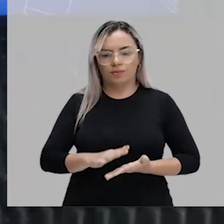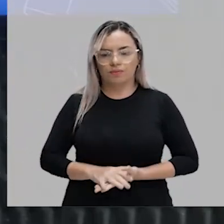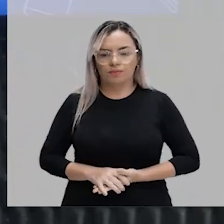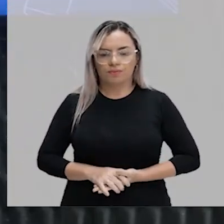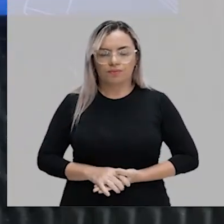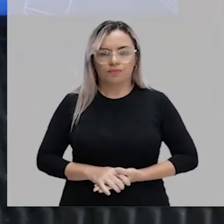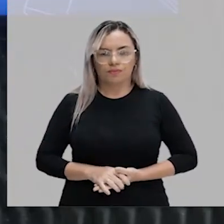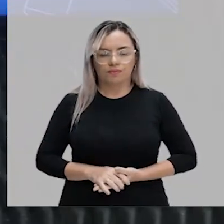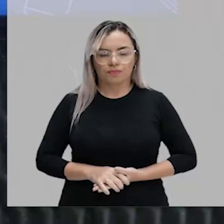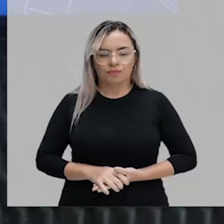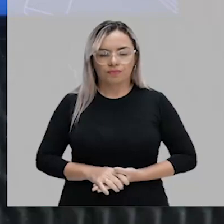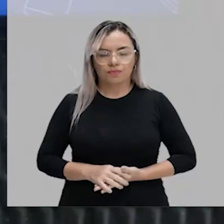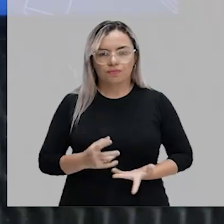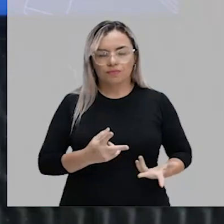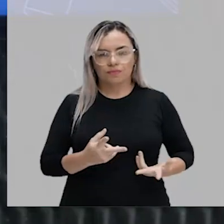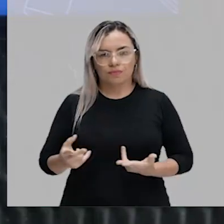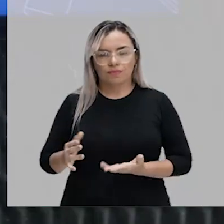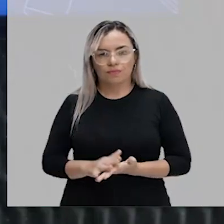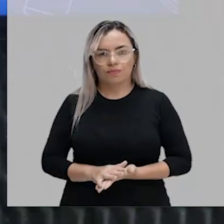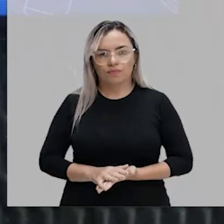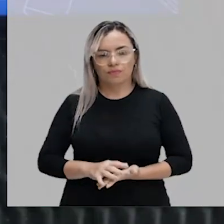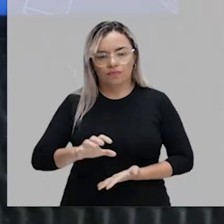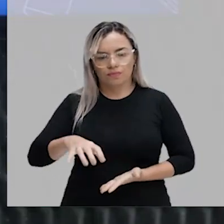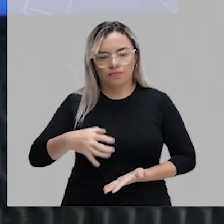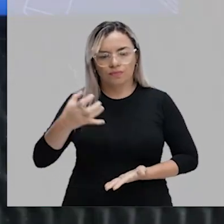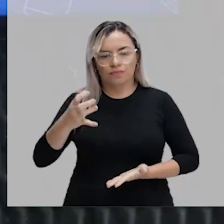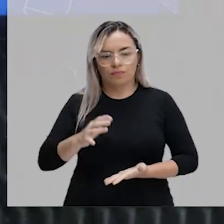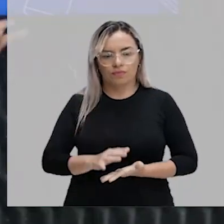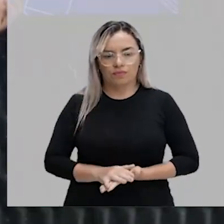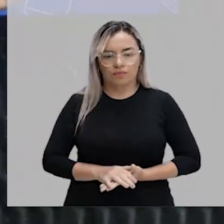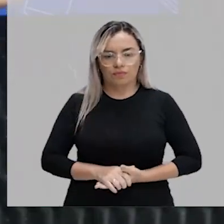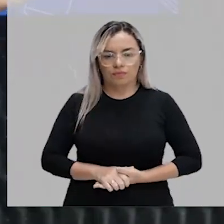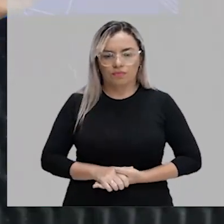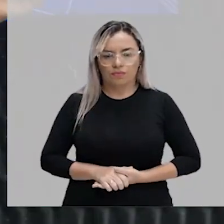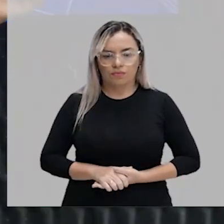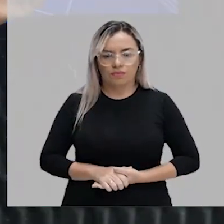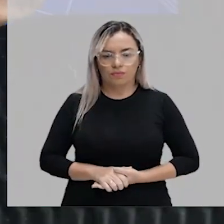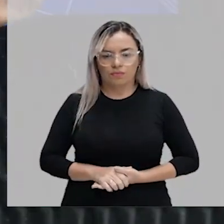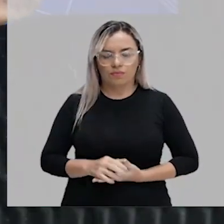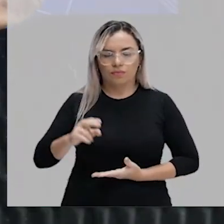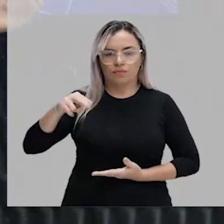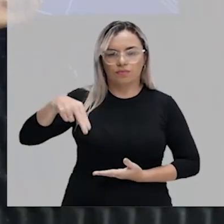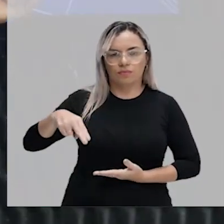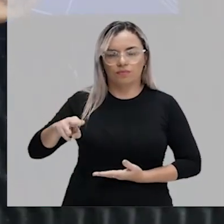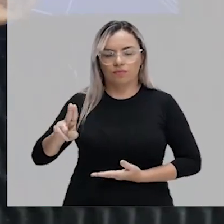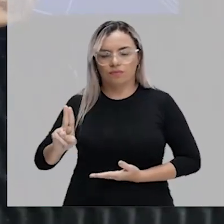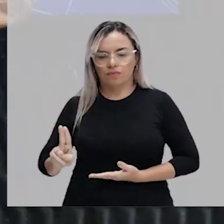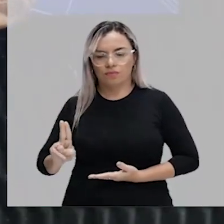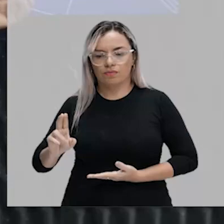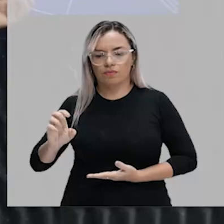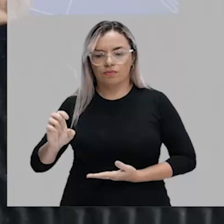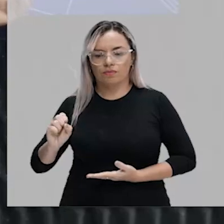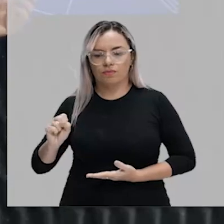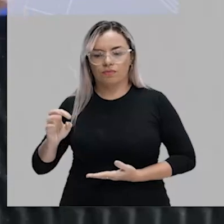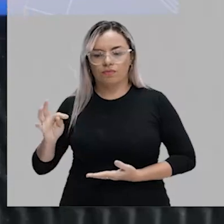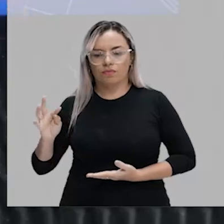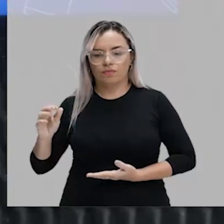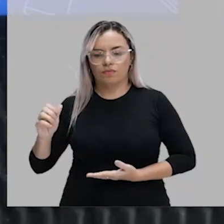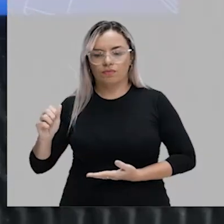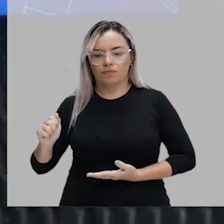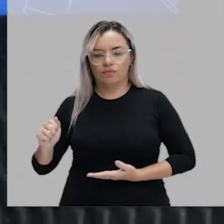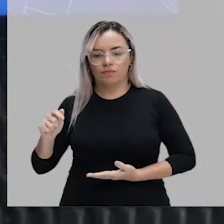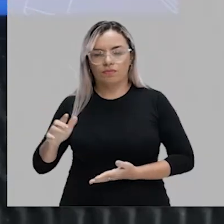carro, tá? A mesma coisa acontece com nuestra, tá? Aqui acompanhado do lá, antecedendo o nuestra. Então,